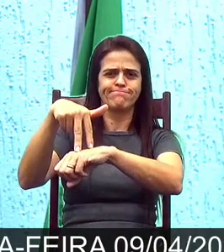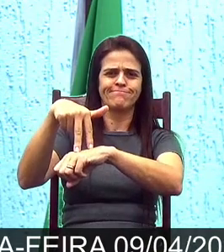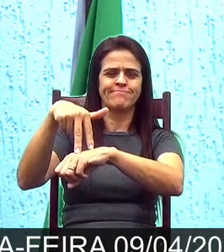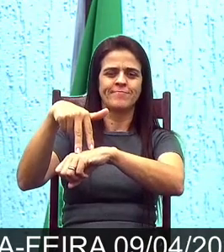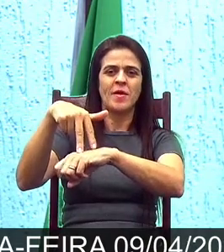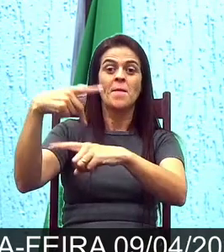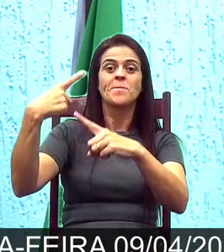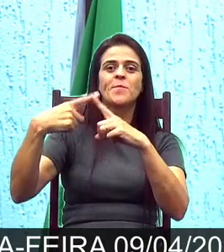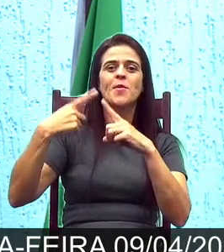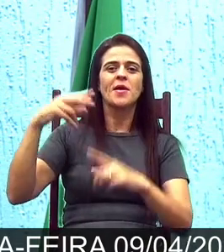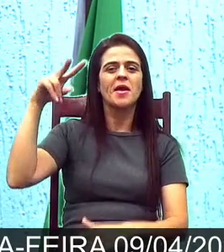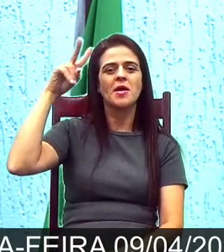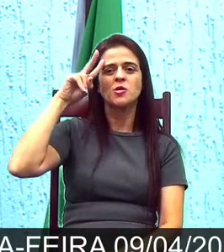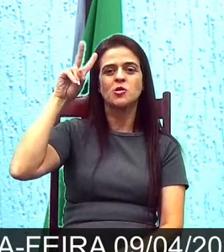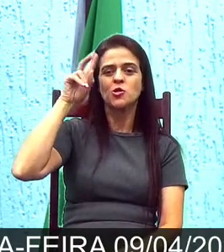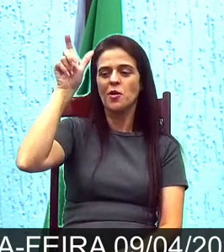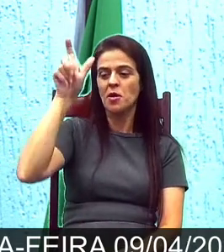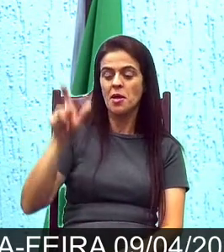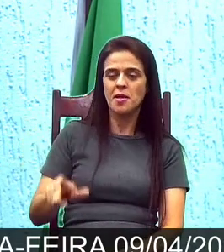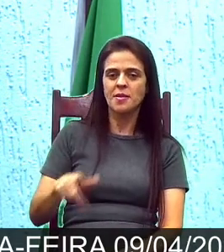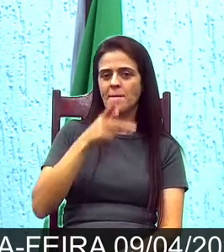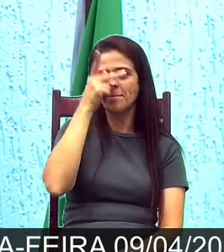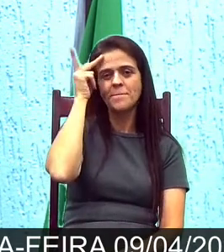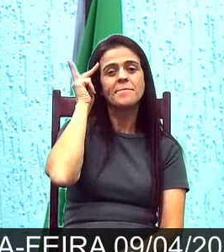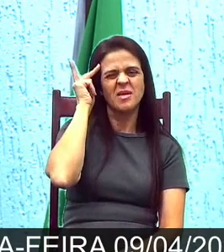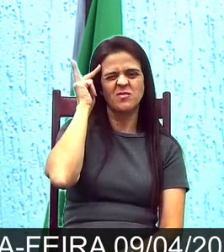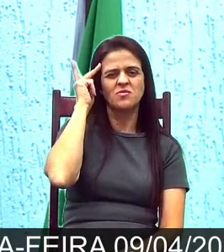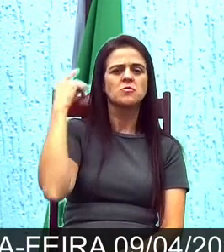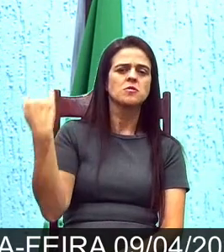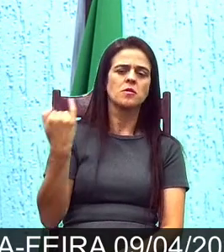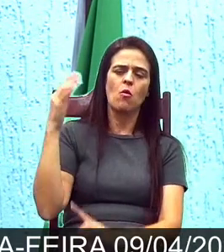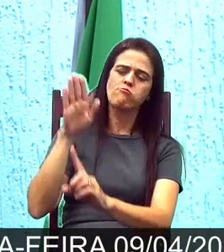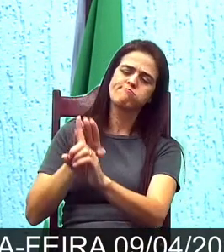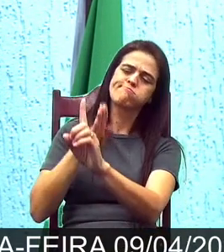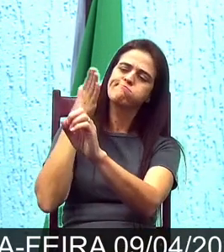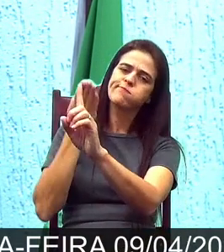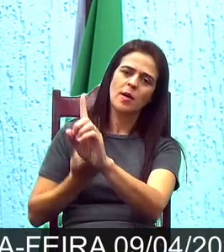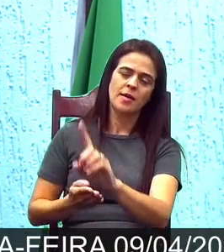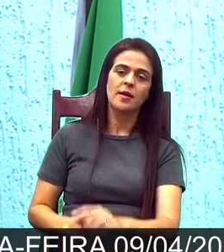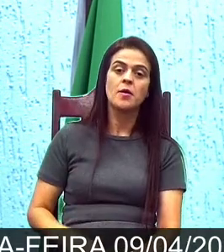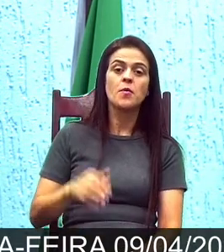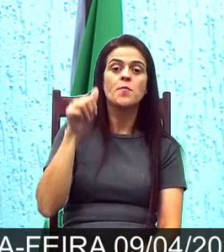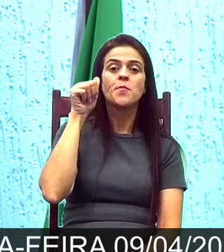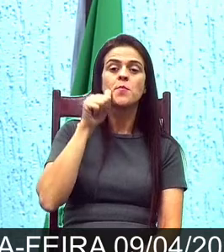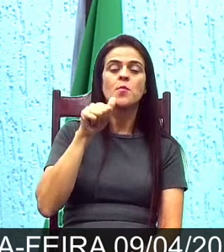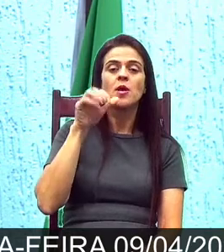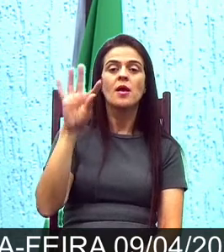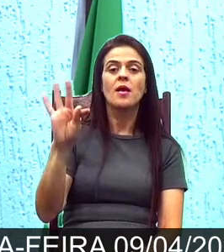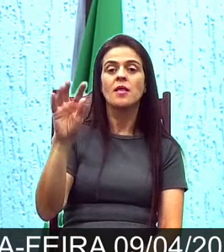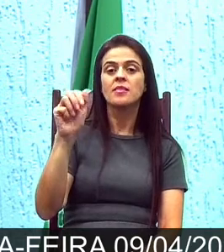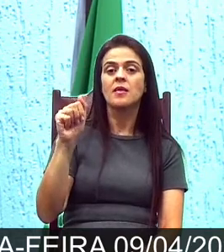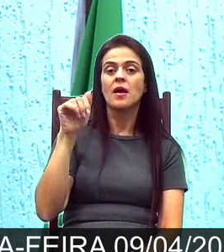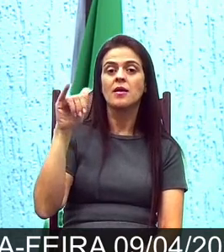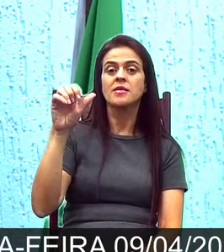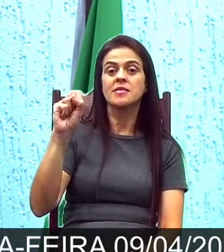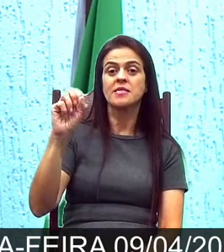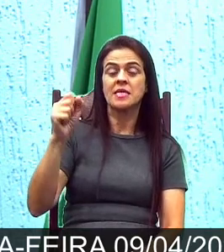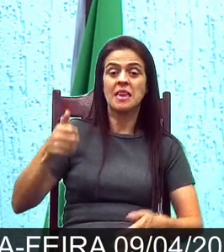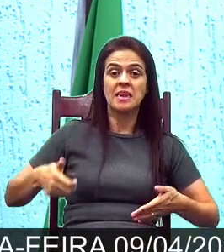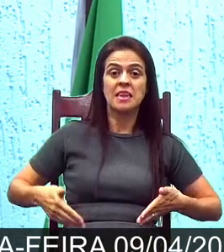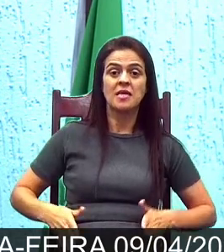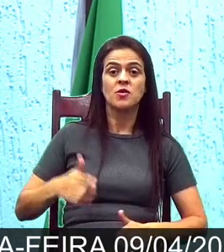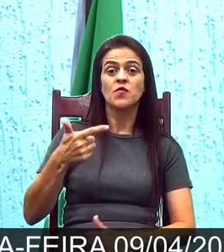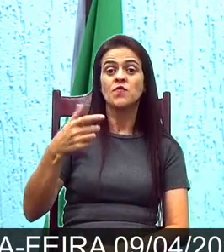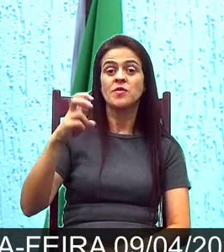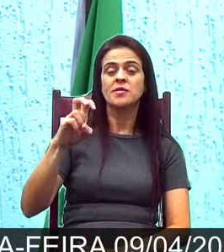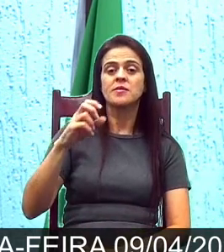à história da pessoa que será homenageada. Thaisa Cristina da Silva Macedo nasceu em 25